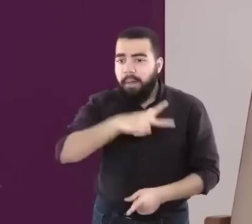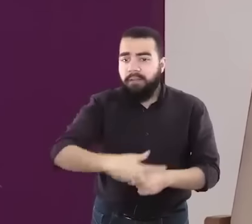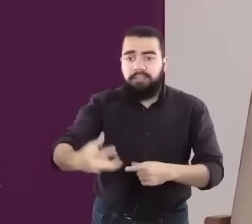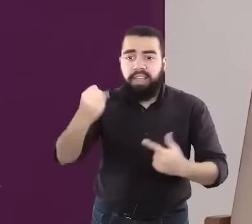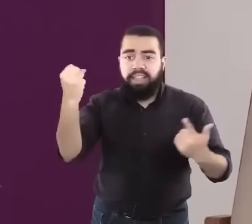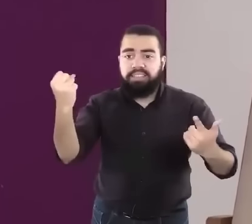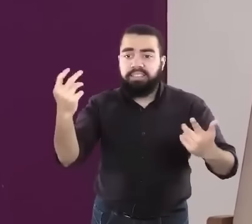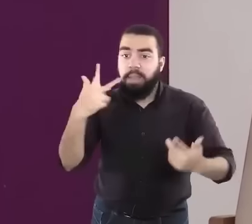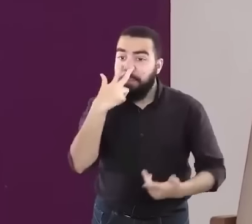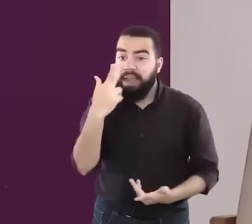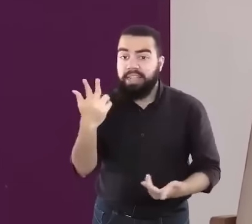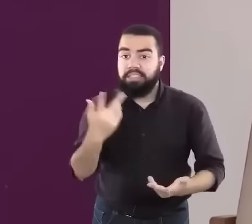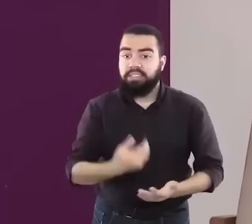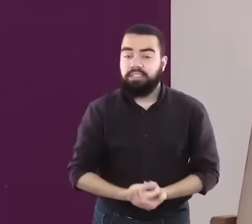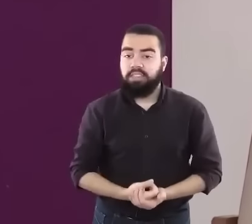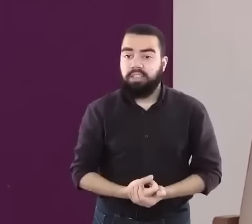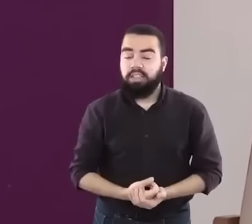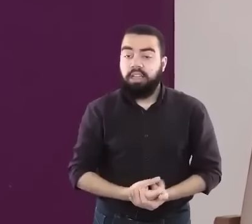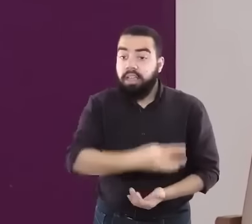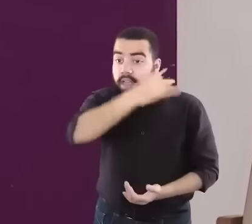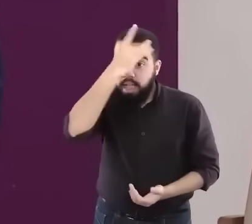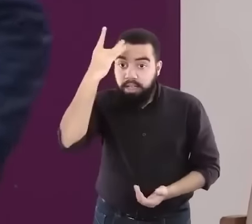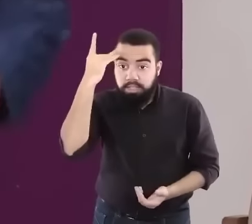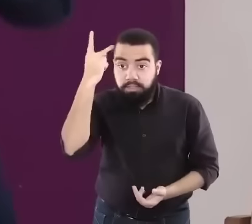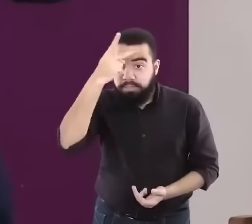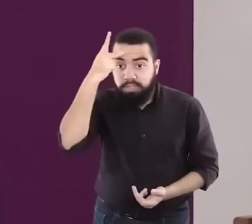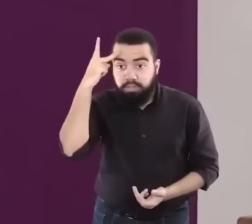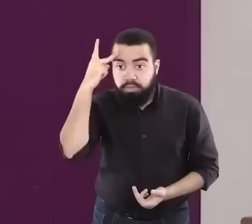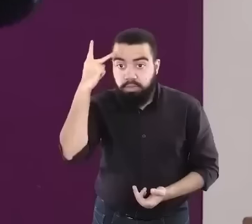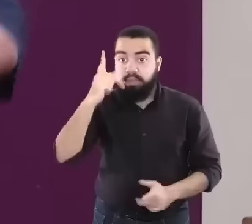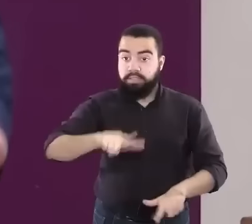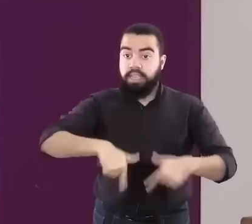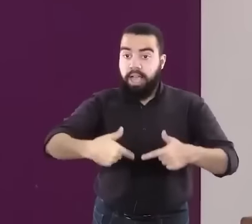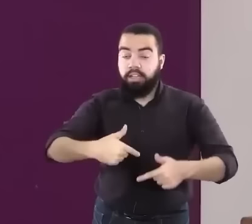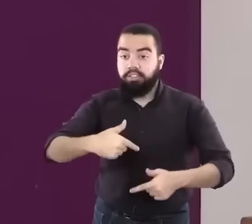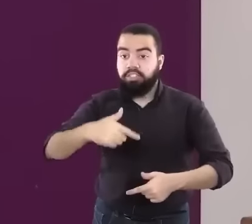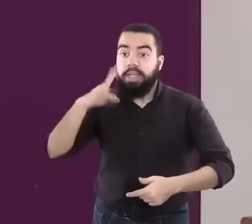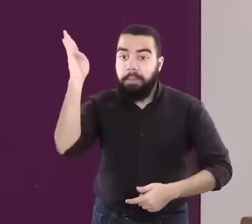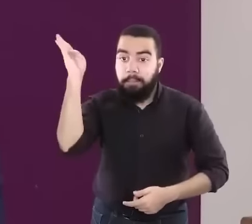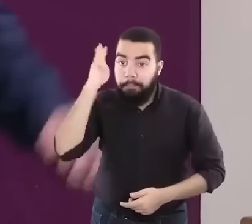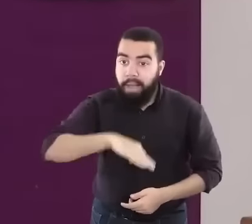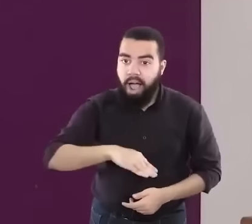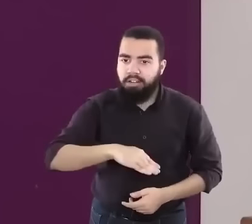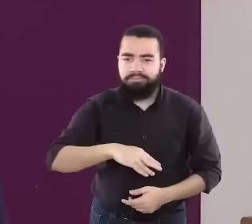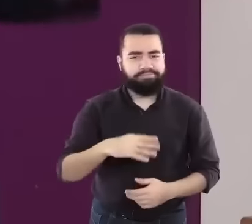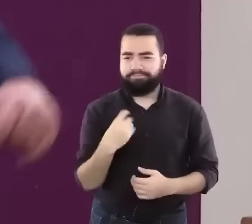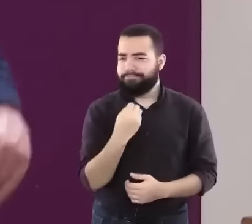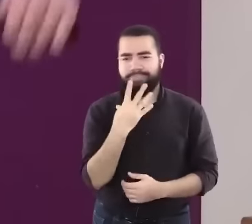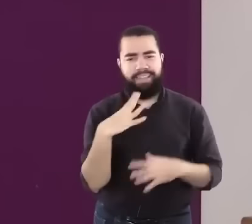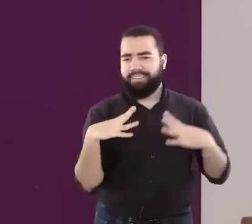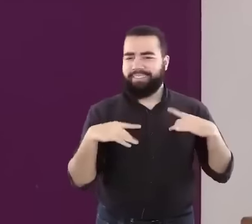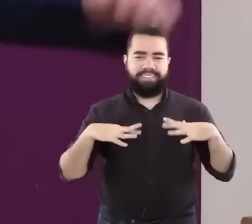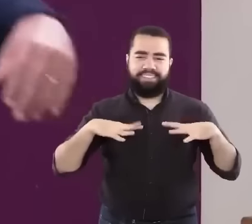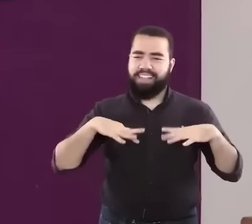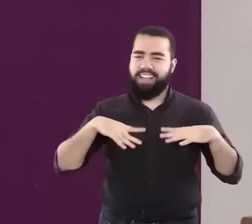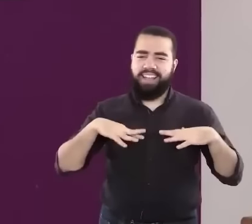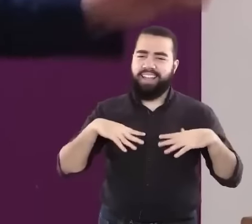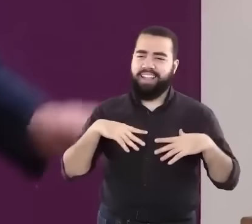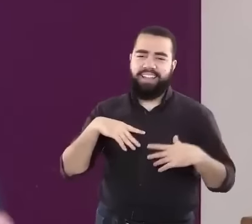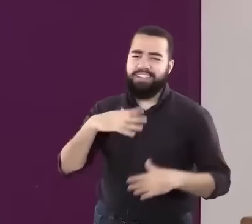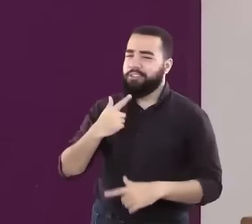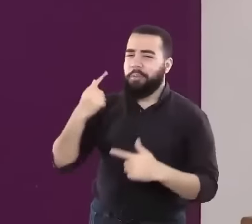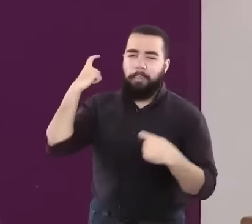e parece que quem faz o mal tá bem não tem preocupação não tem angústia não